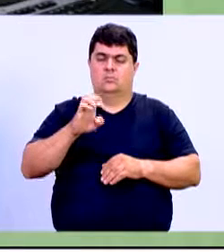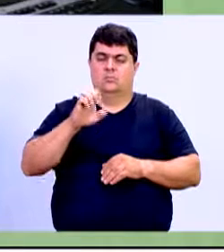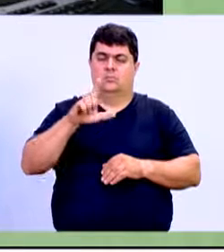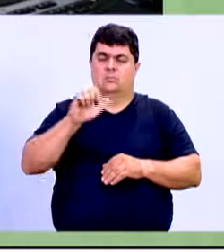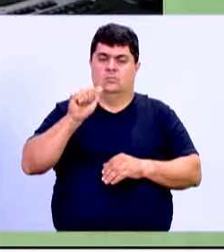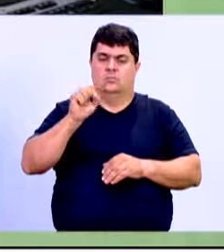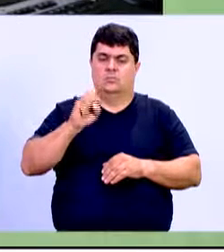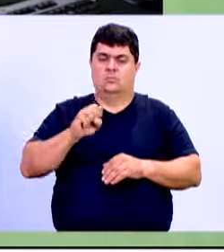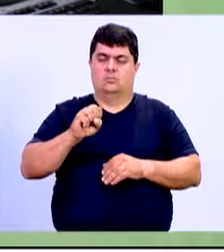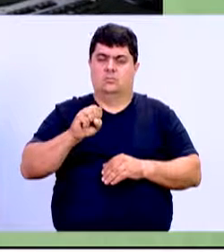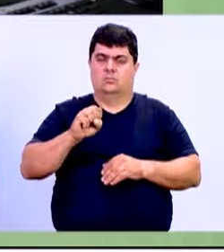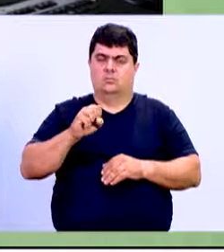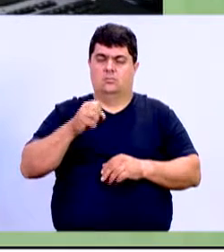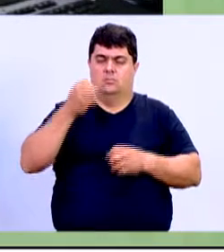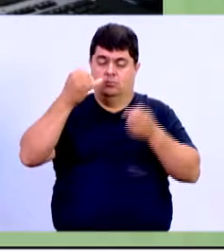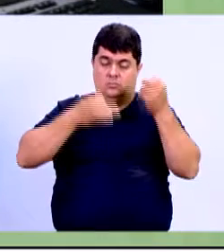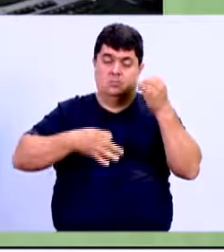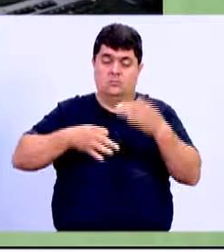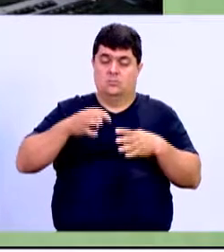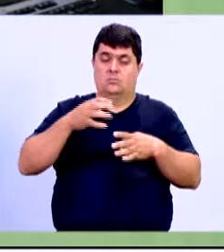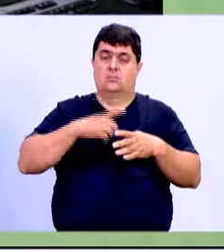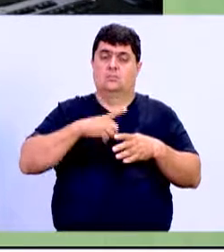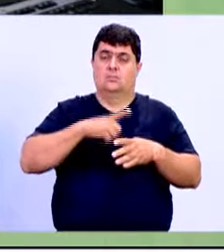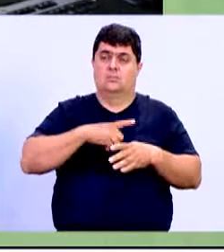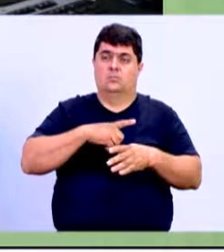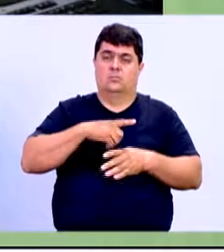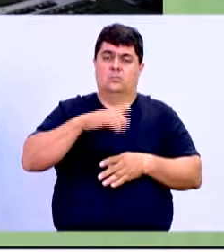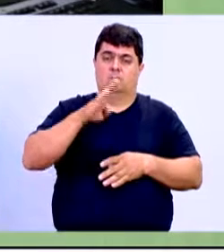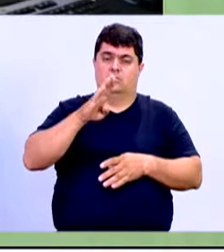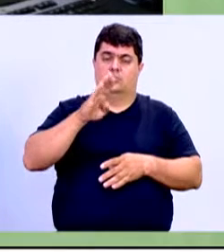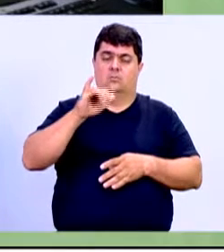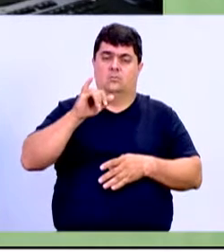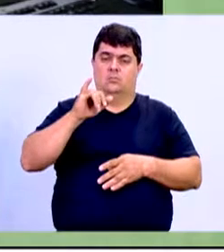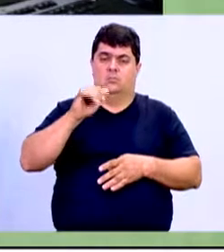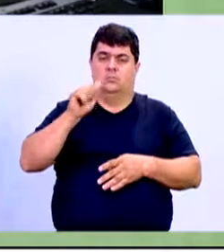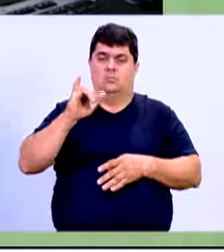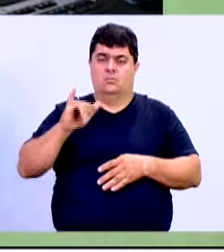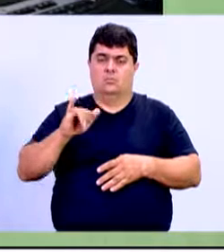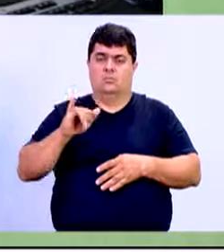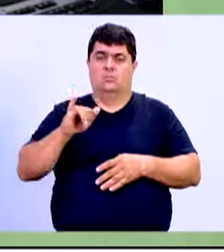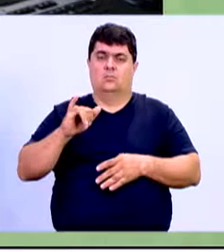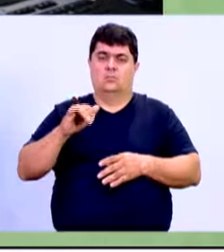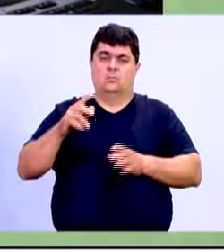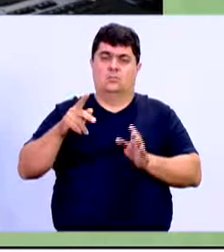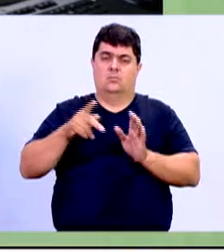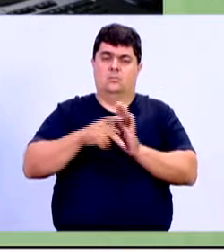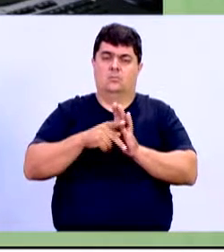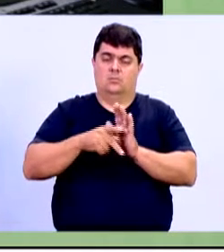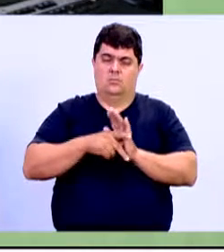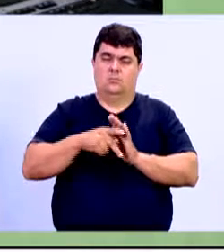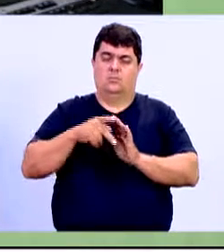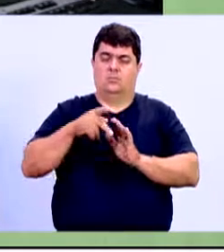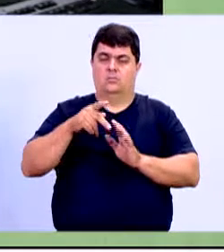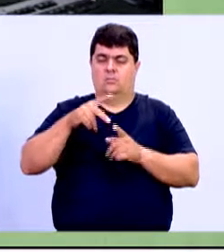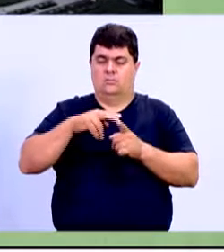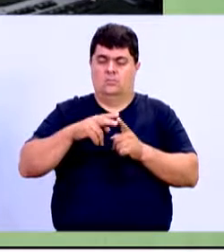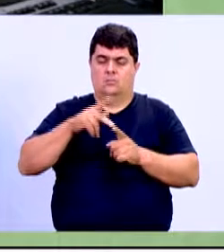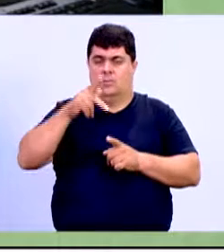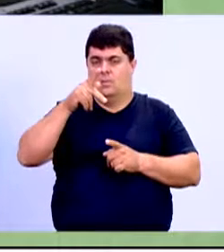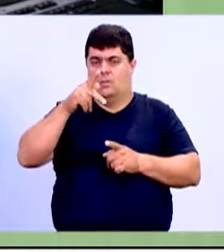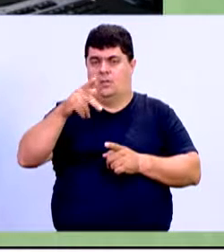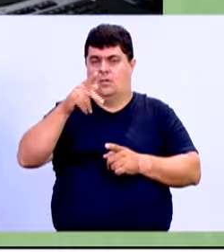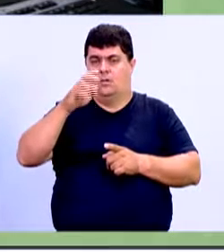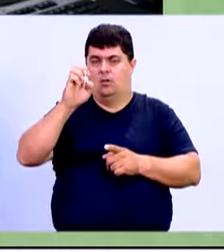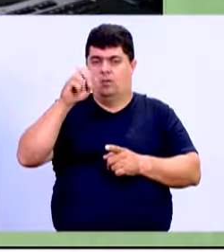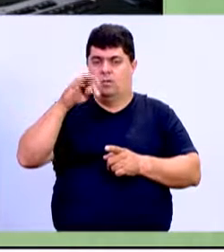Elias fez uma apresentação falando a respeito do BI, da ferramenta Pentaho, que é